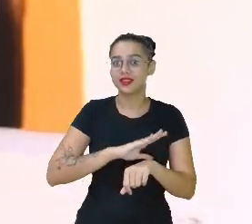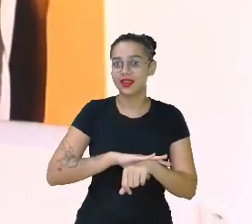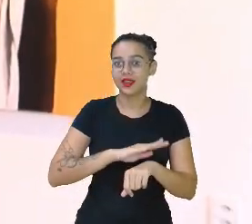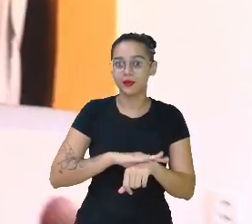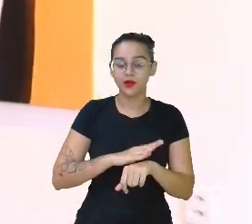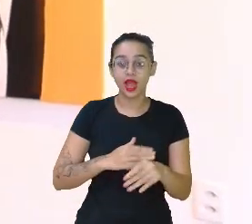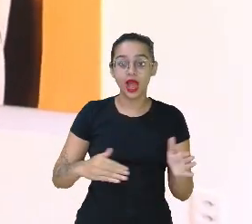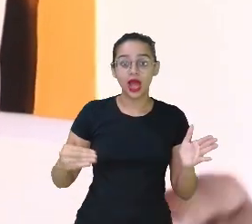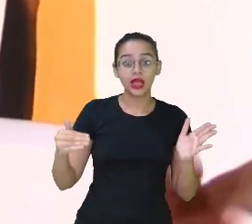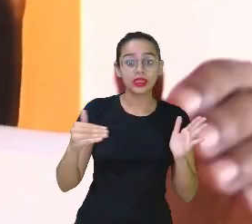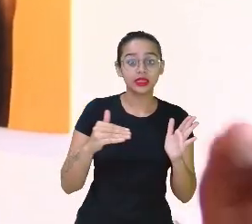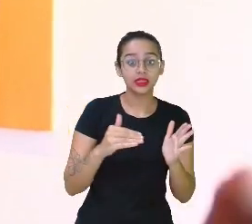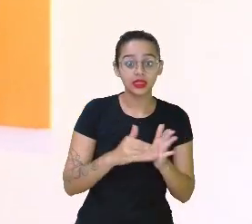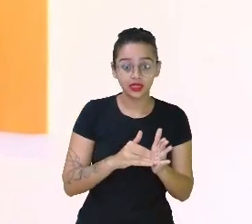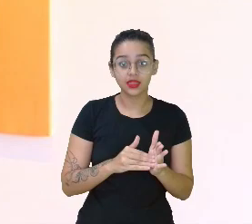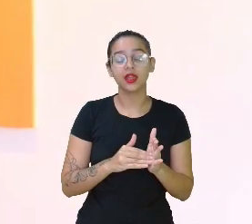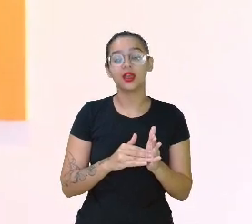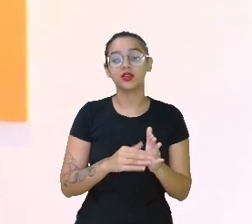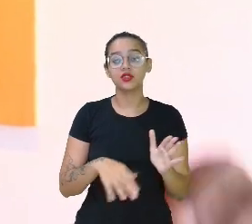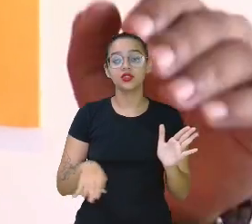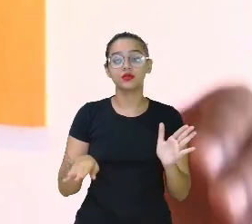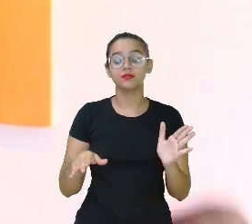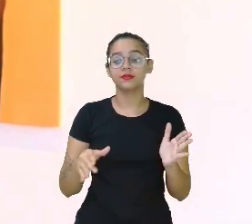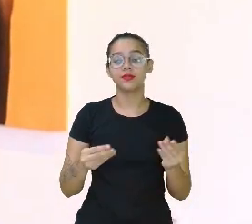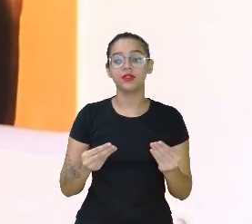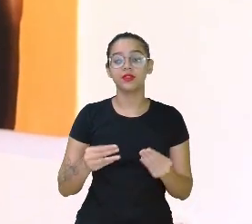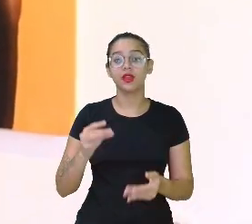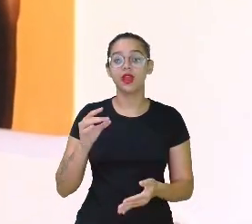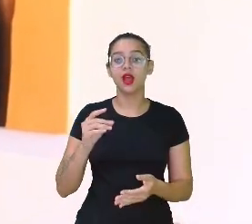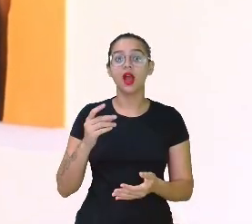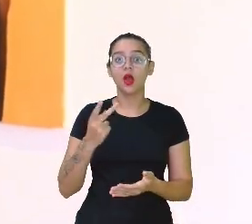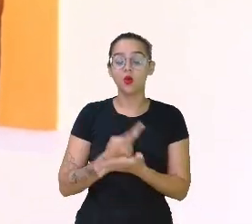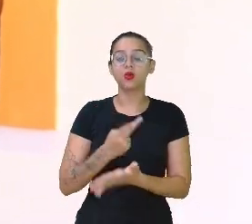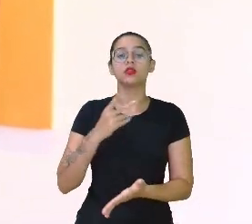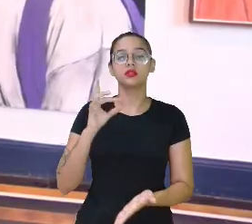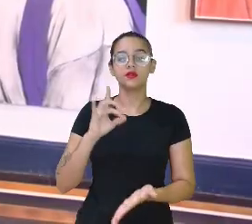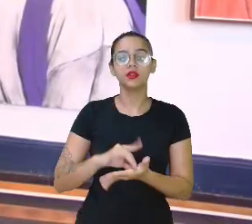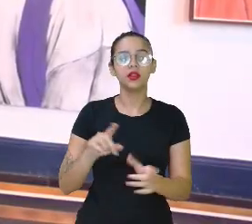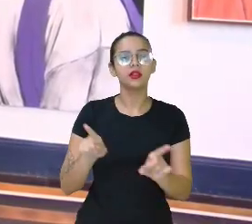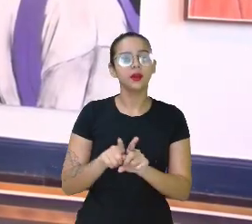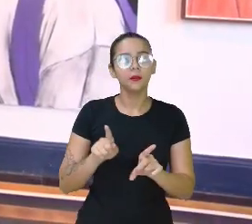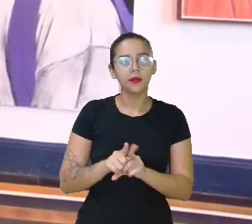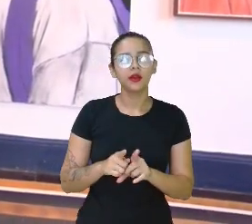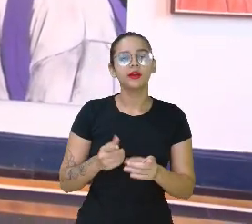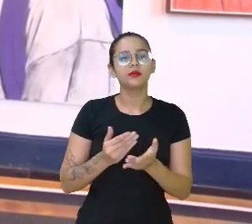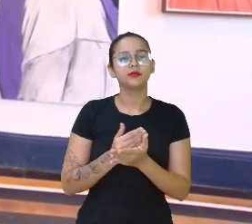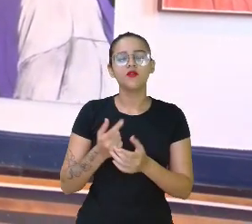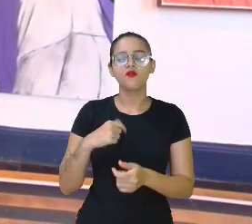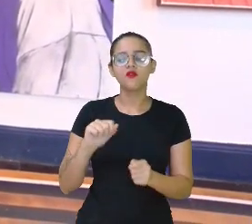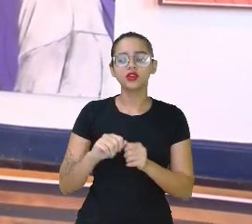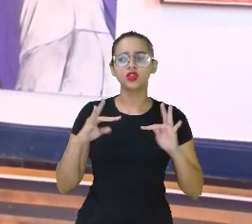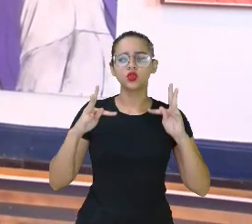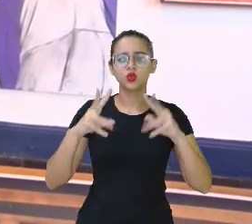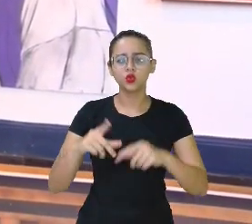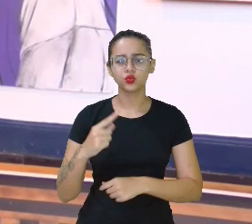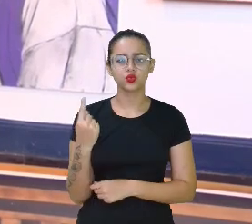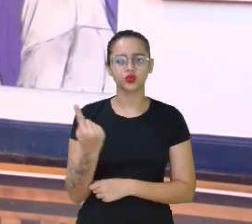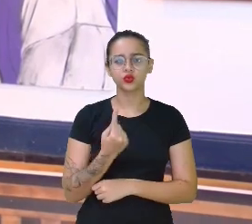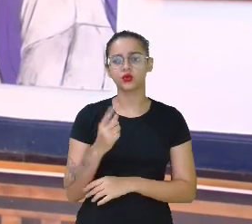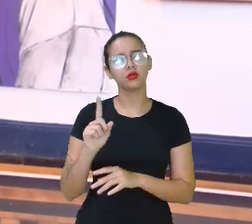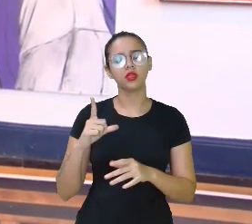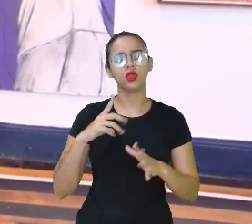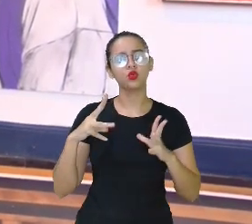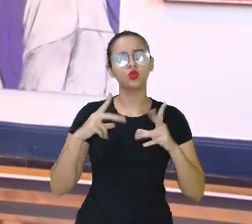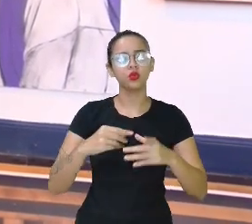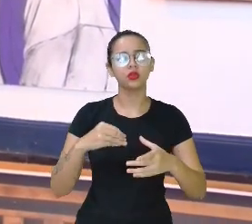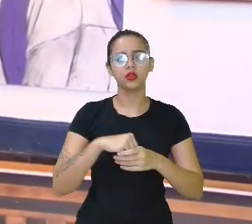até que a coisa realmente, de fato, aconteça e dê frutos. Eu não faço nada só, eu tenho tudo dentro de casa, nunca me